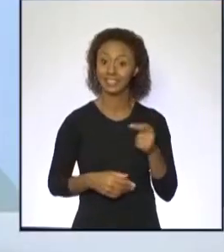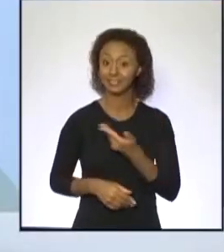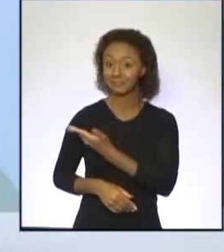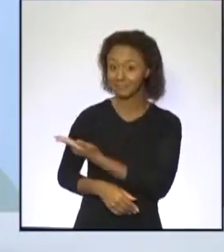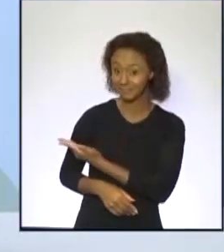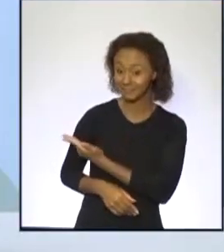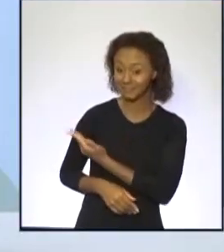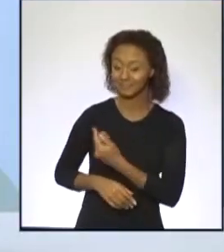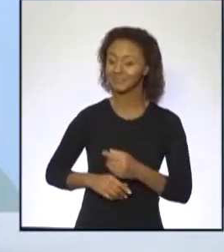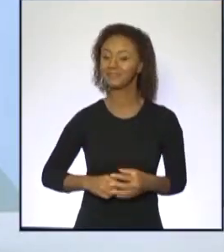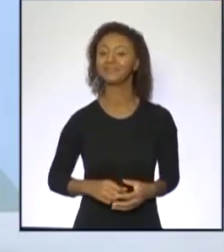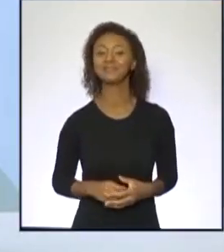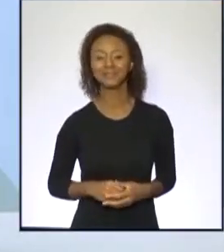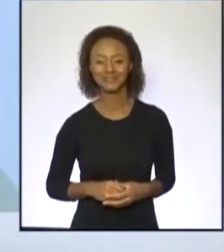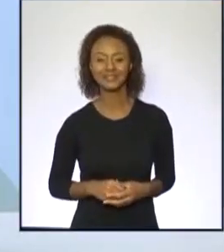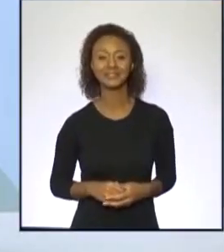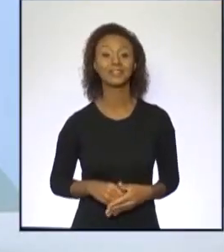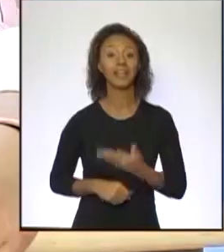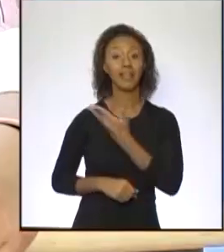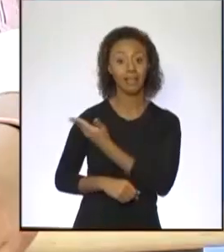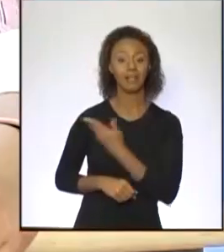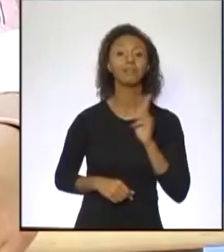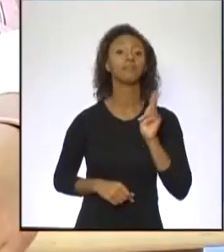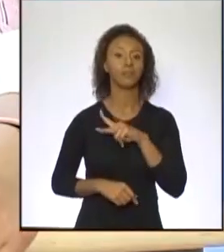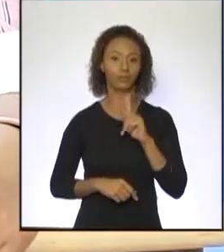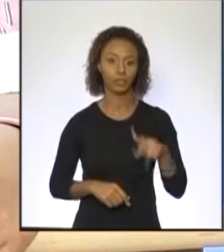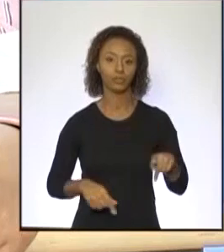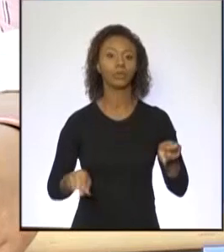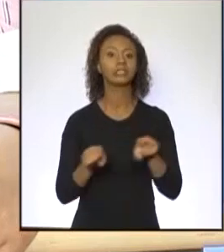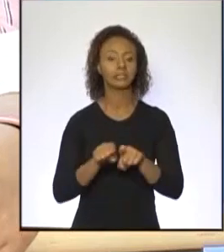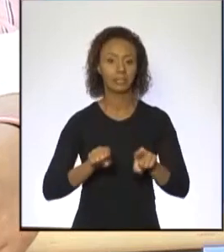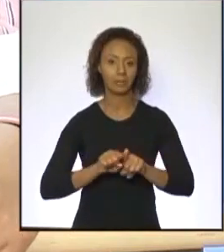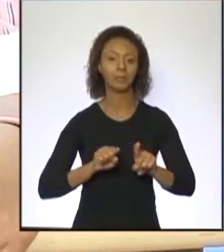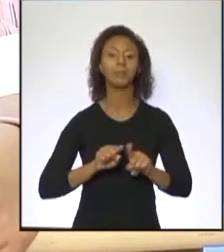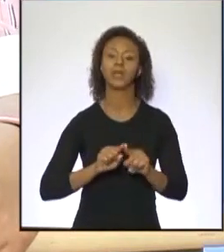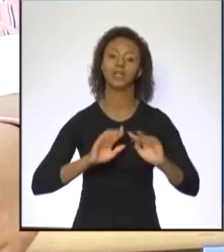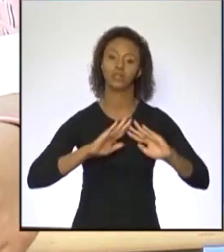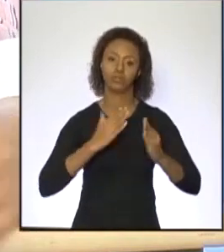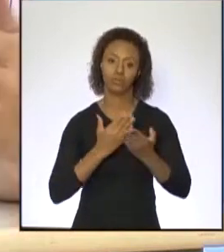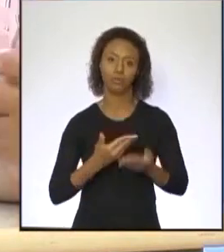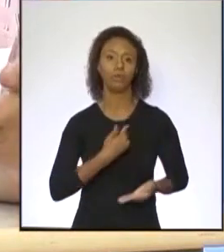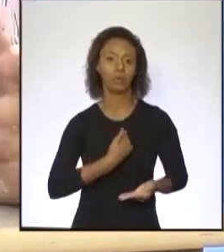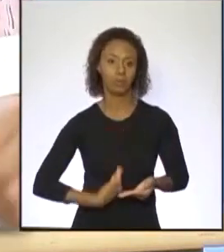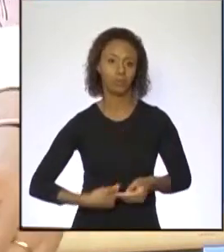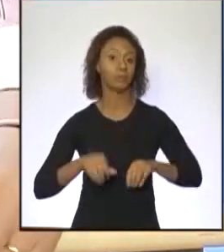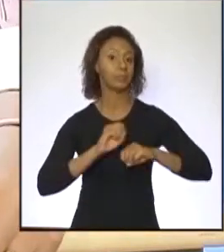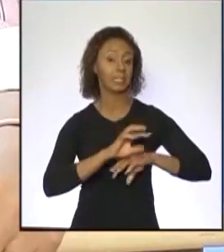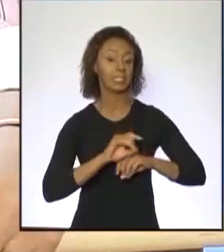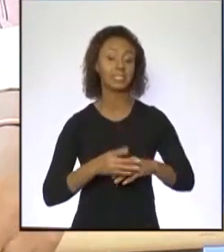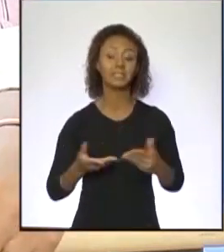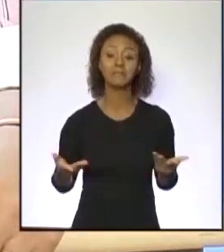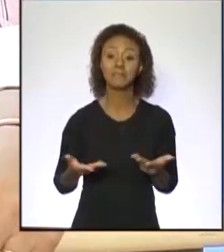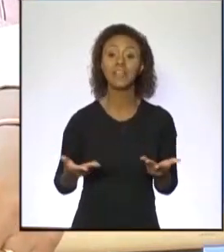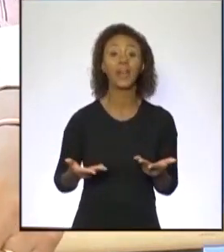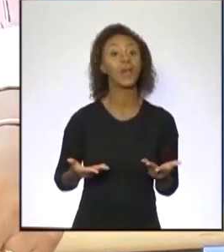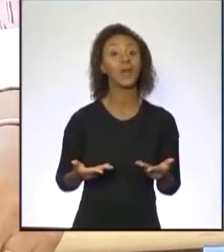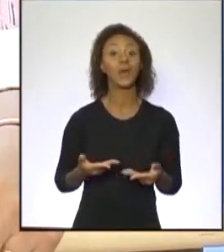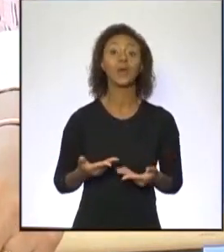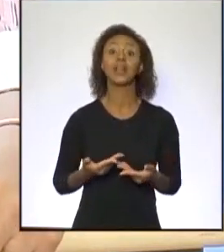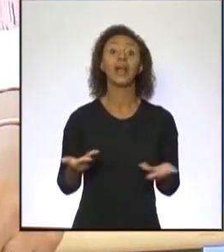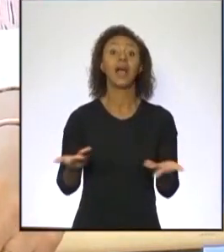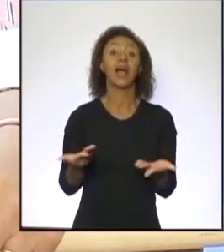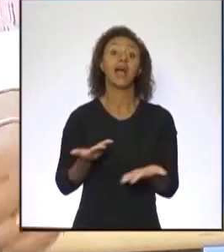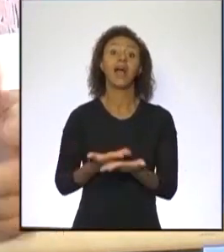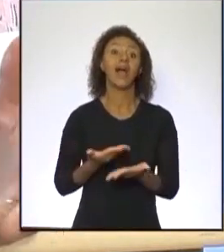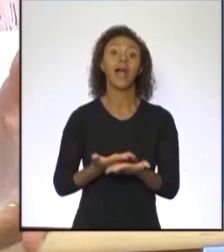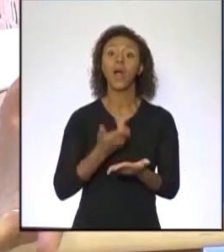que está aqui. A professora Kátia é professora da rede oficial também e vai comandar a videoaula de língua